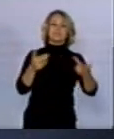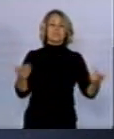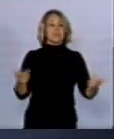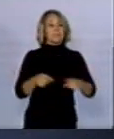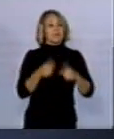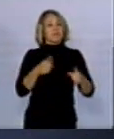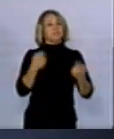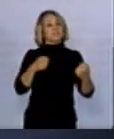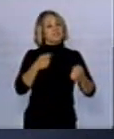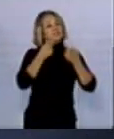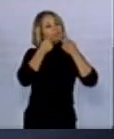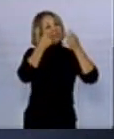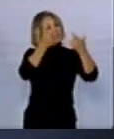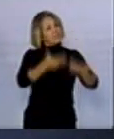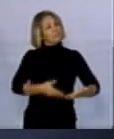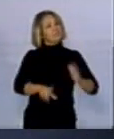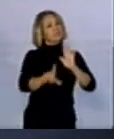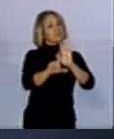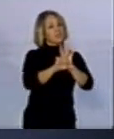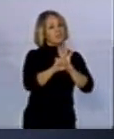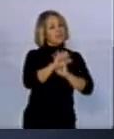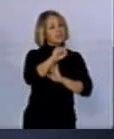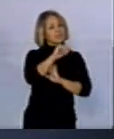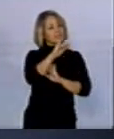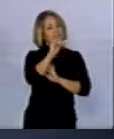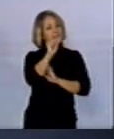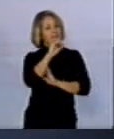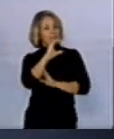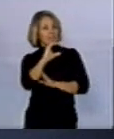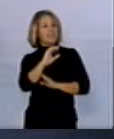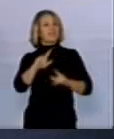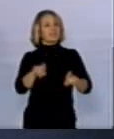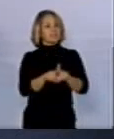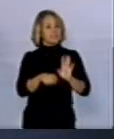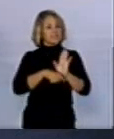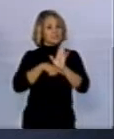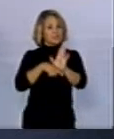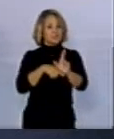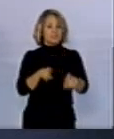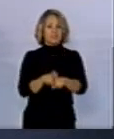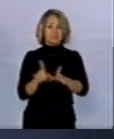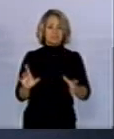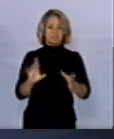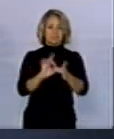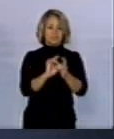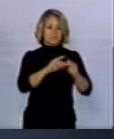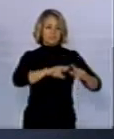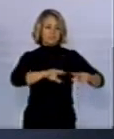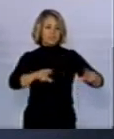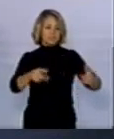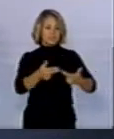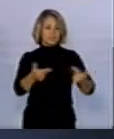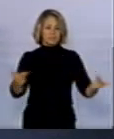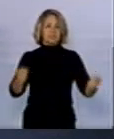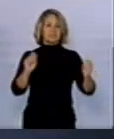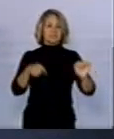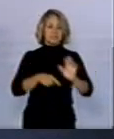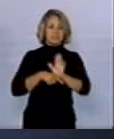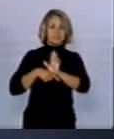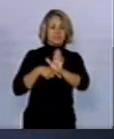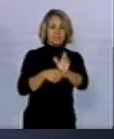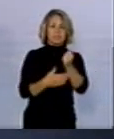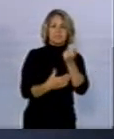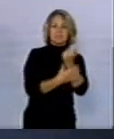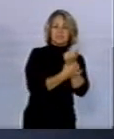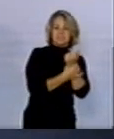posso deixar de mencionar que a lei do SEAC também é muito positiva na medida em que ela consolida uma série de instrumentos voltados para